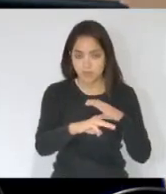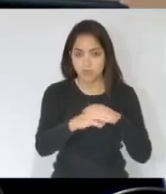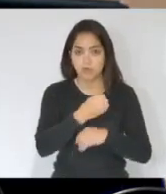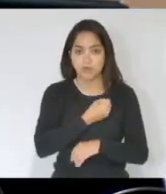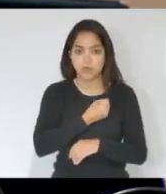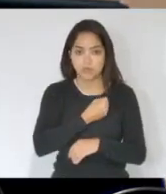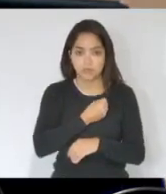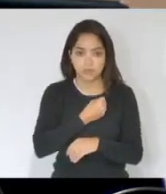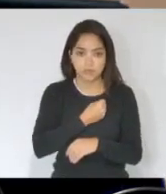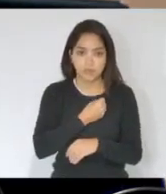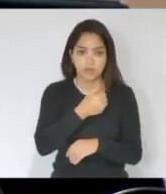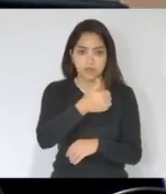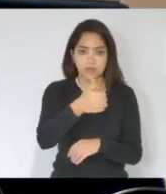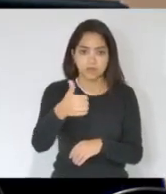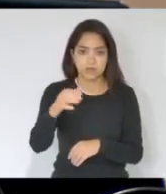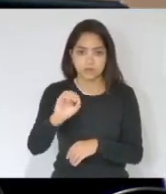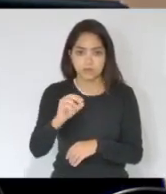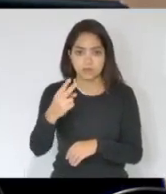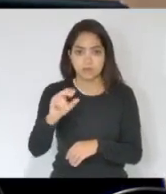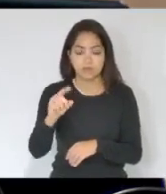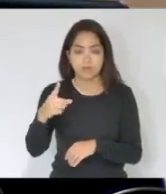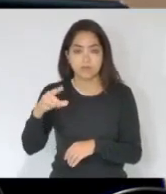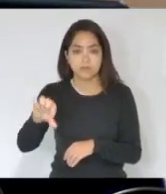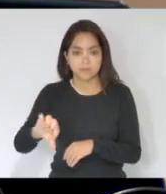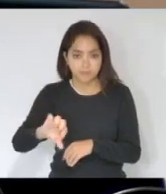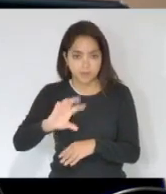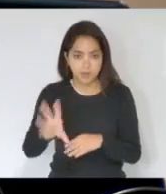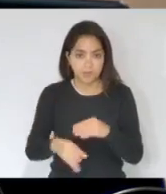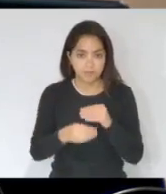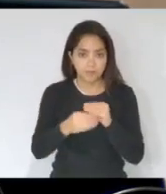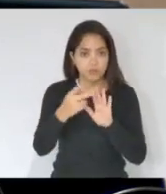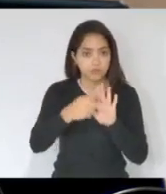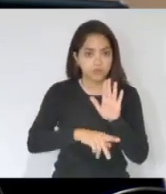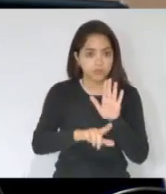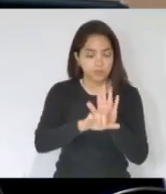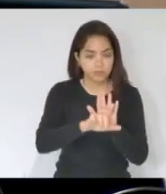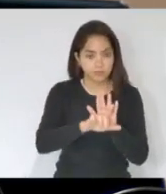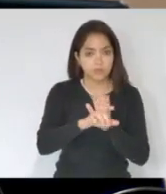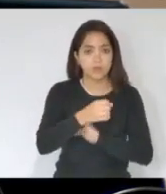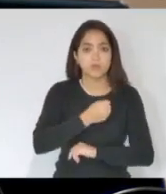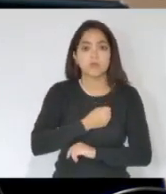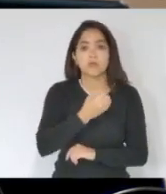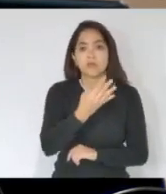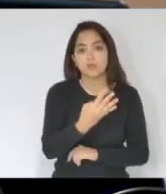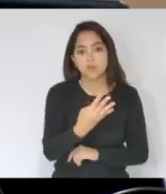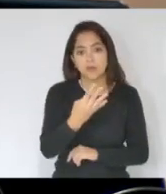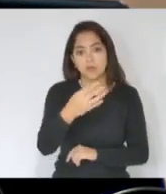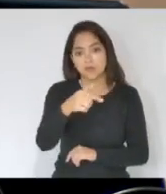número 110/2019. Aposto ao projeto de lei número